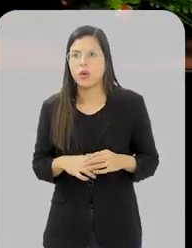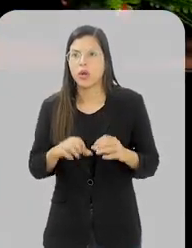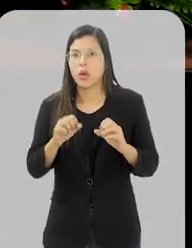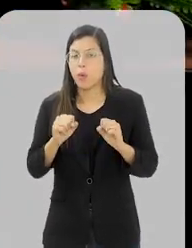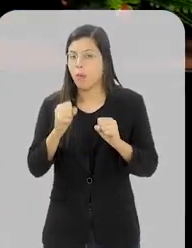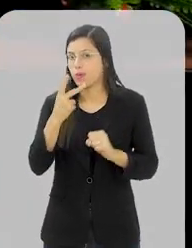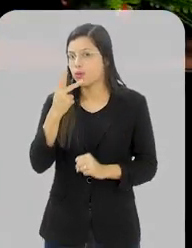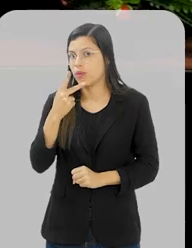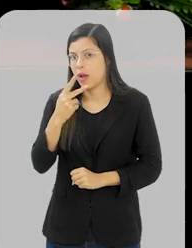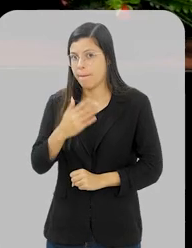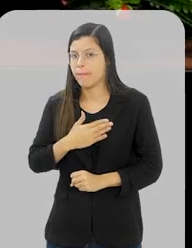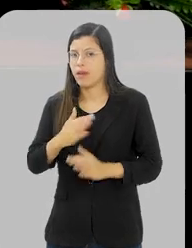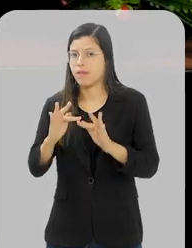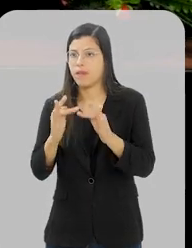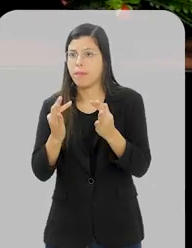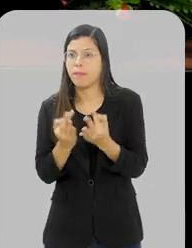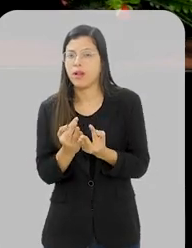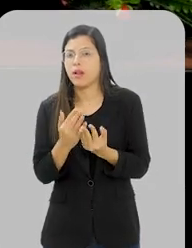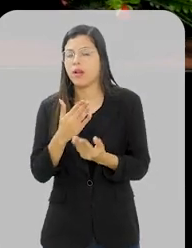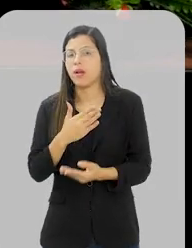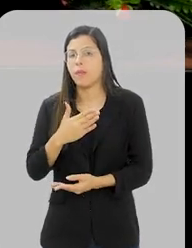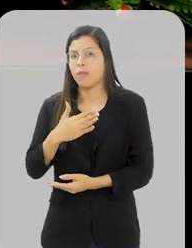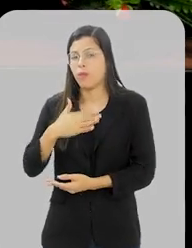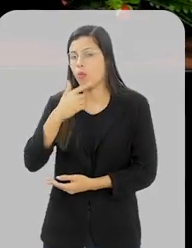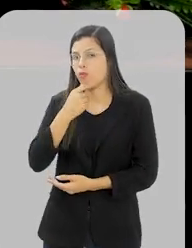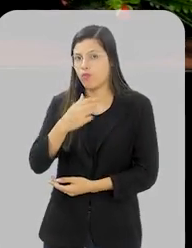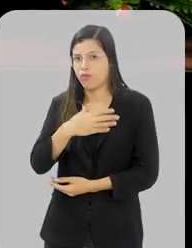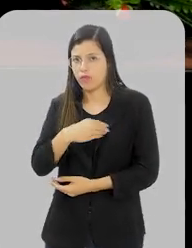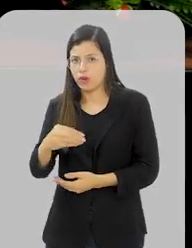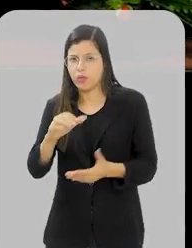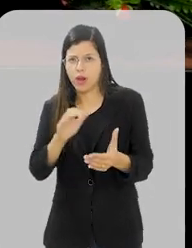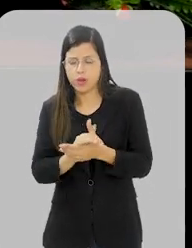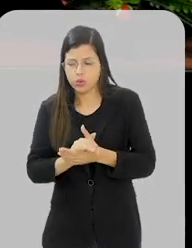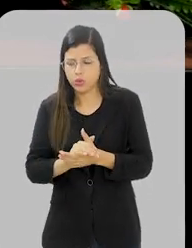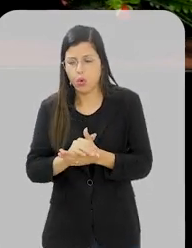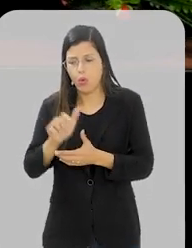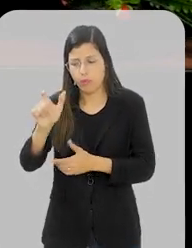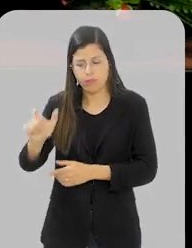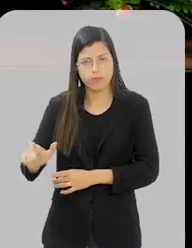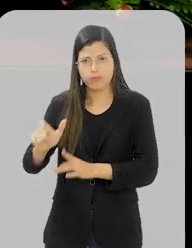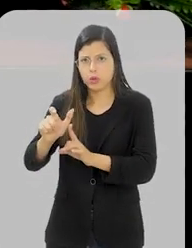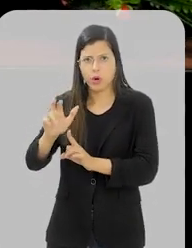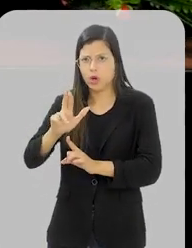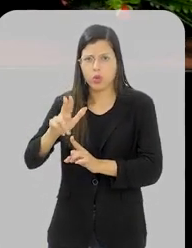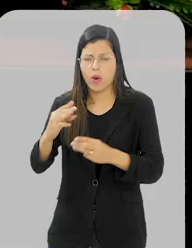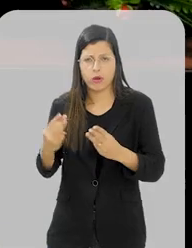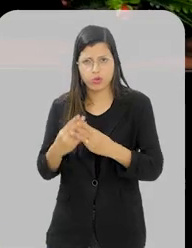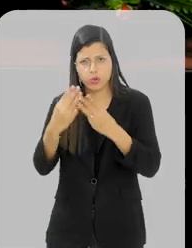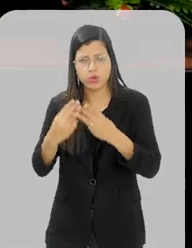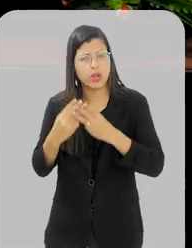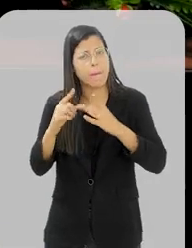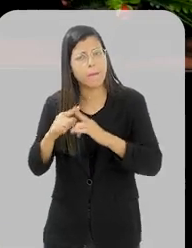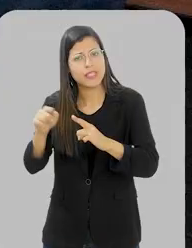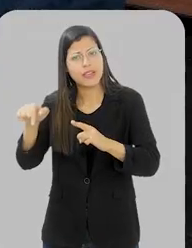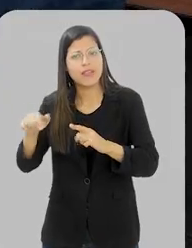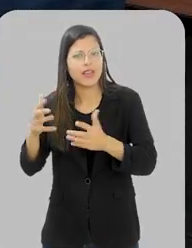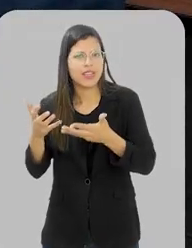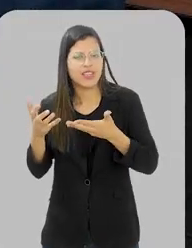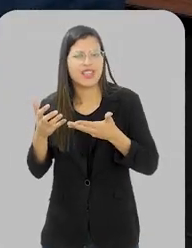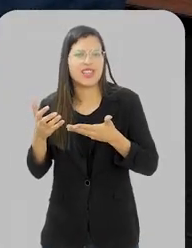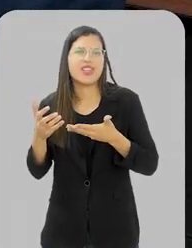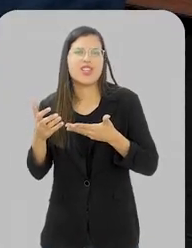dizer na minha família propriamente dita meu filho casou com uma pessoa Não judia e ela fez questão de se se se converter e se